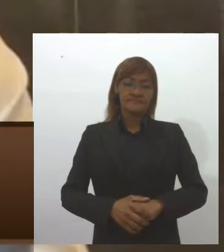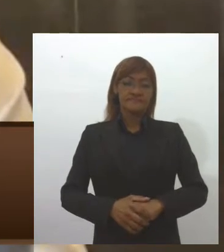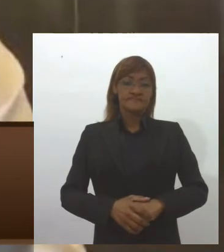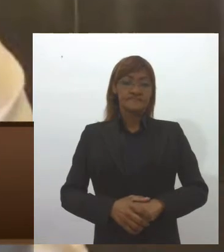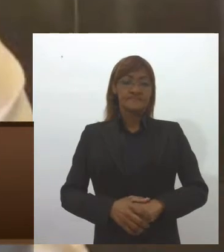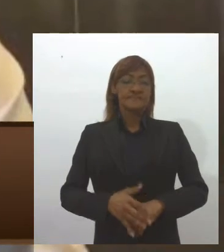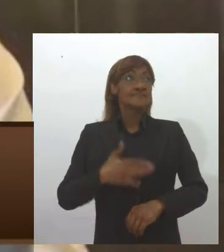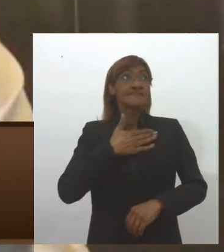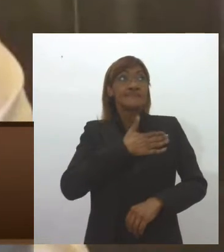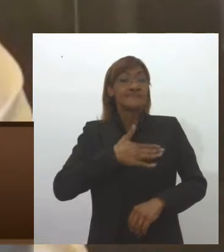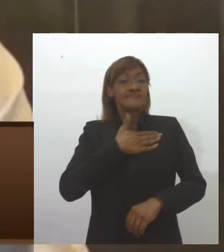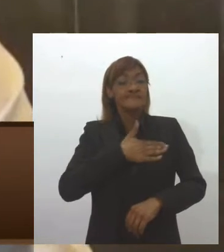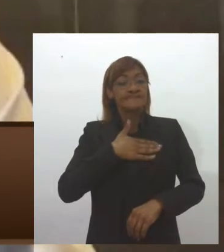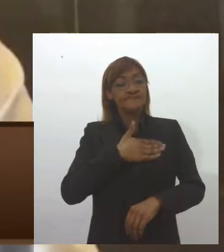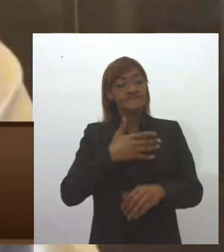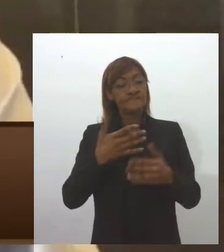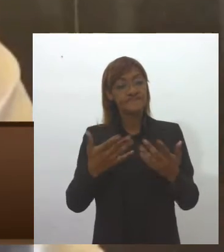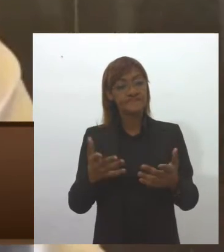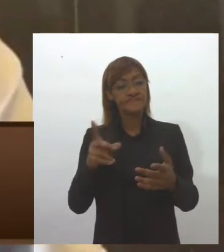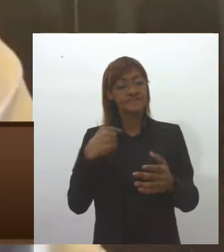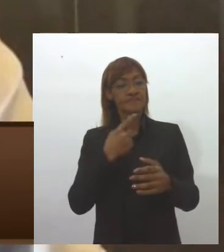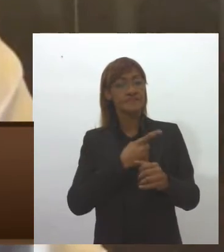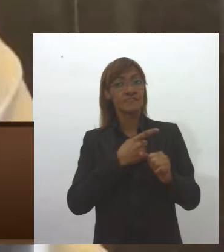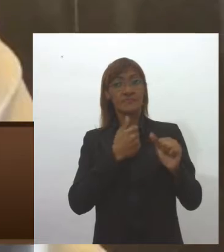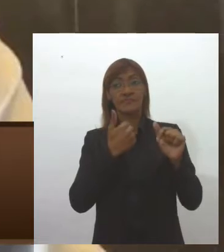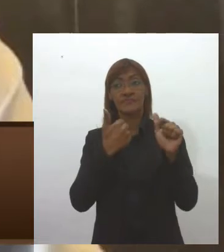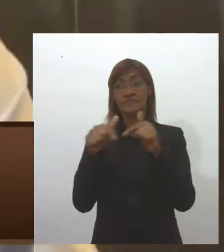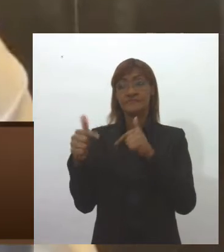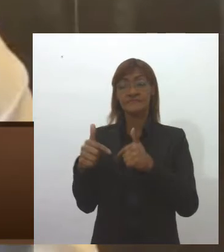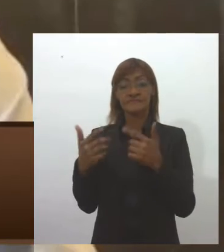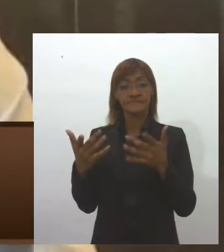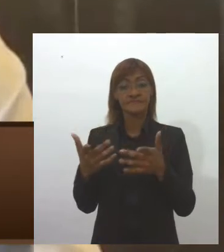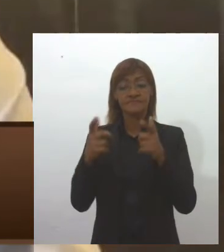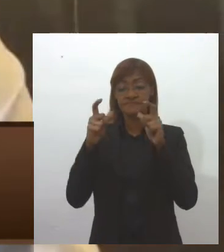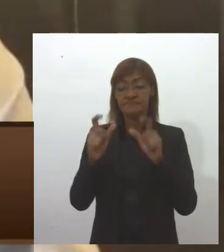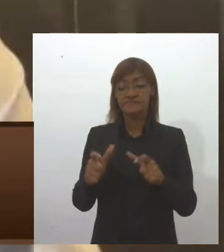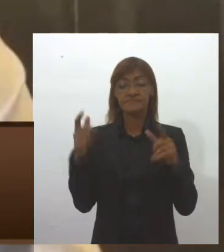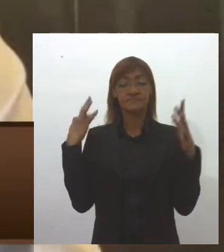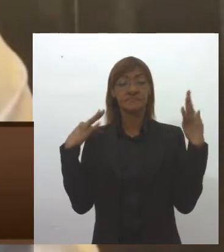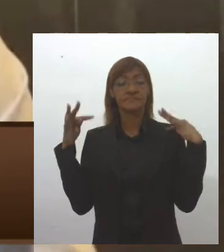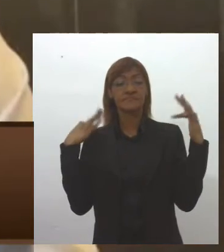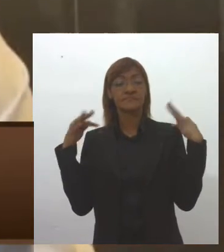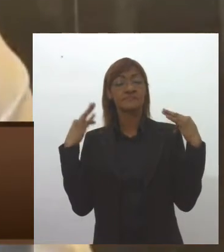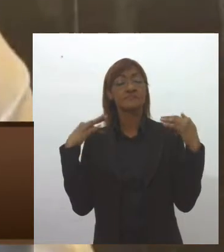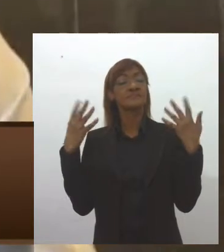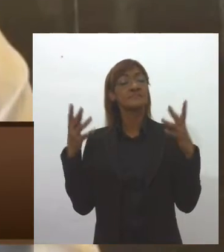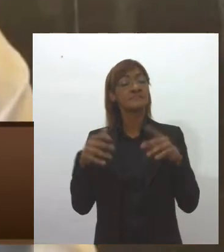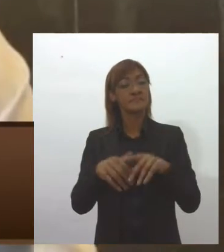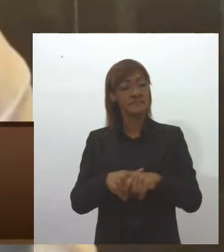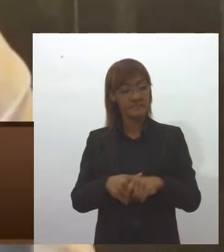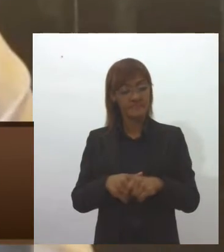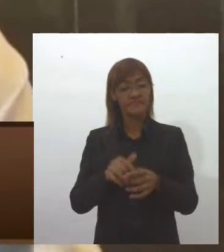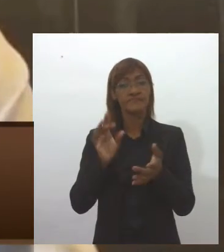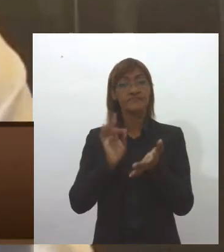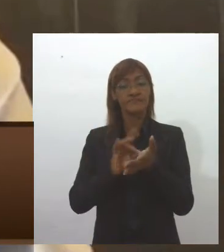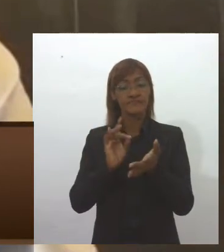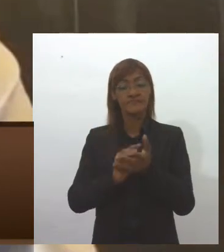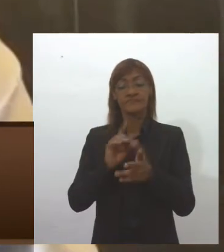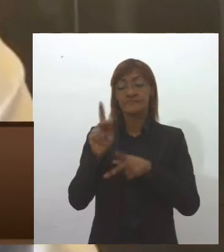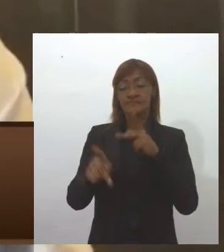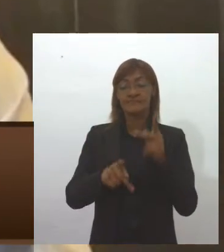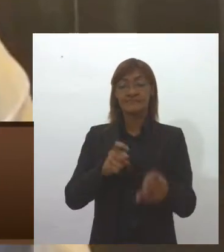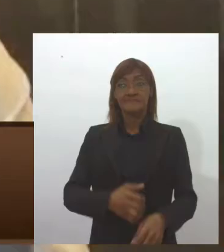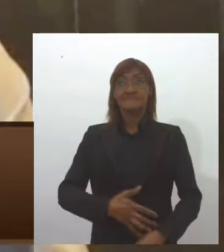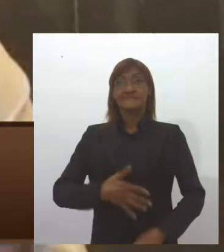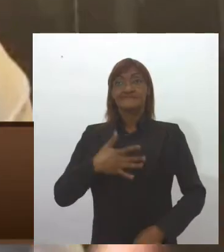é muito satisfatório isso para a gente que trabalha com turismo. E realmente o grau de satisfação das pessoas que visitam Sergipe é muito